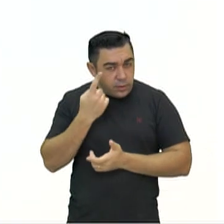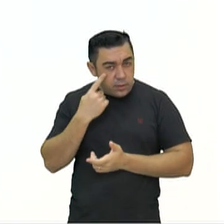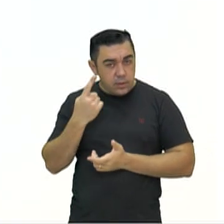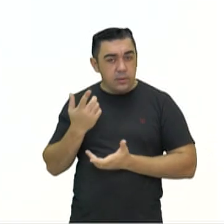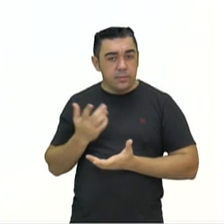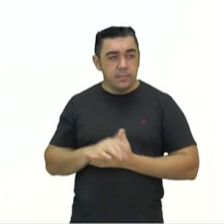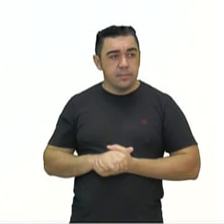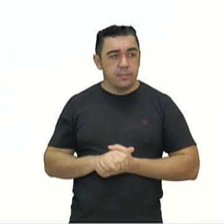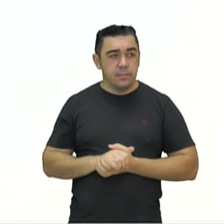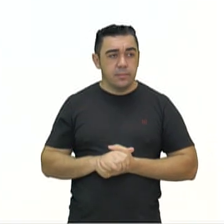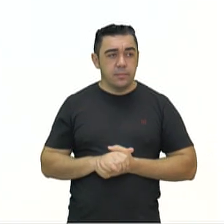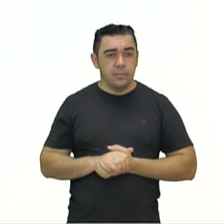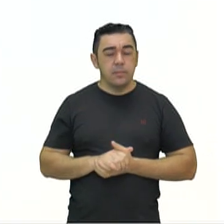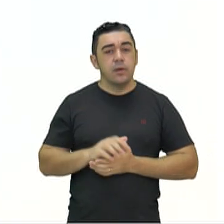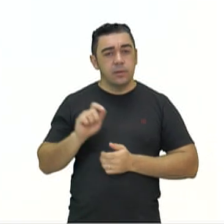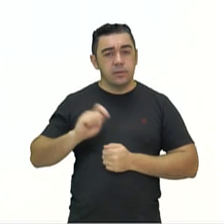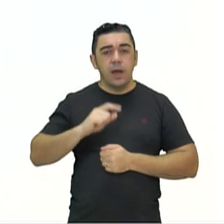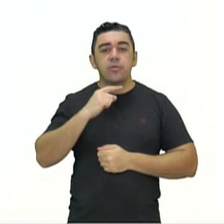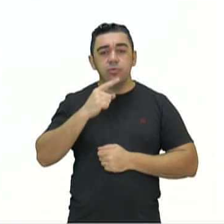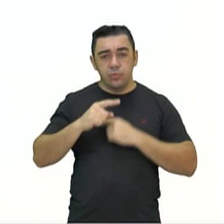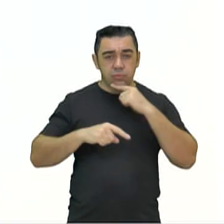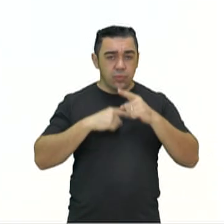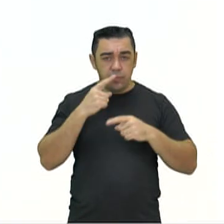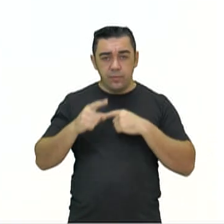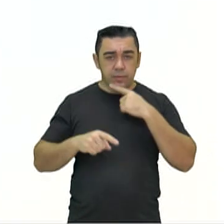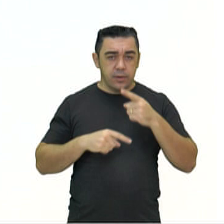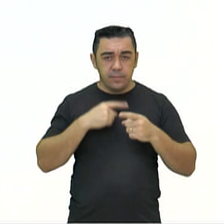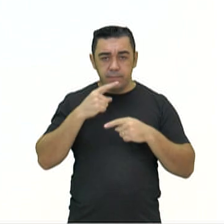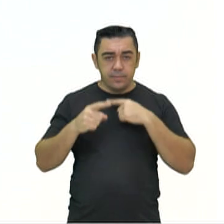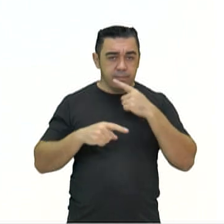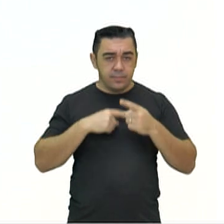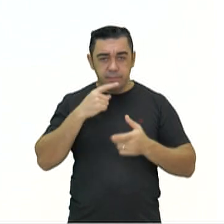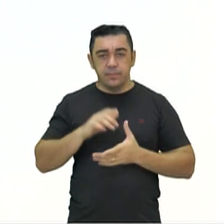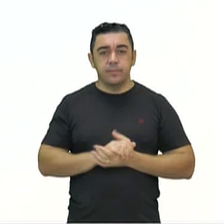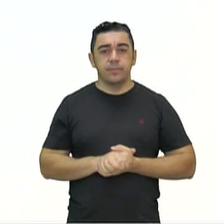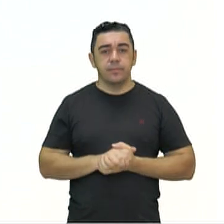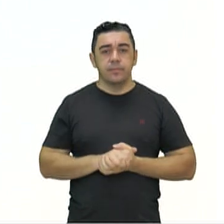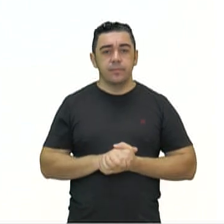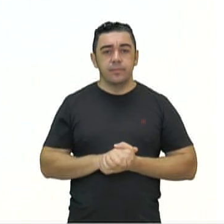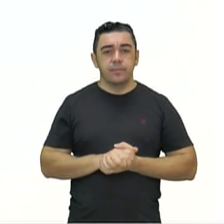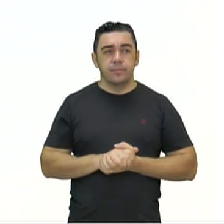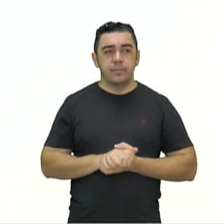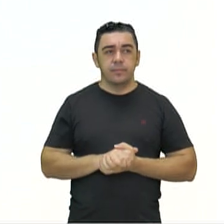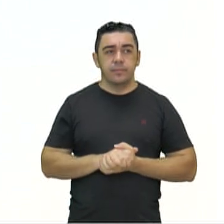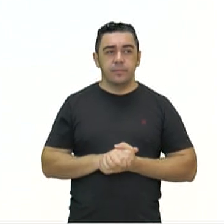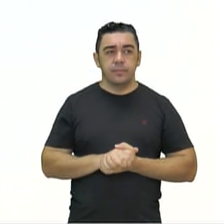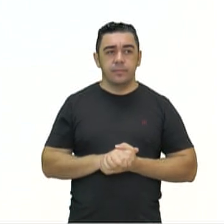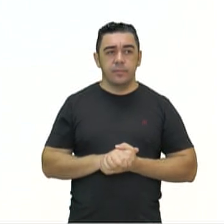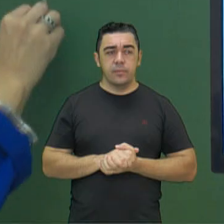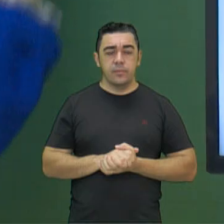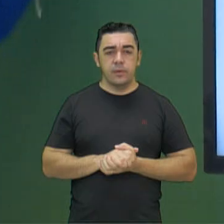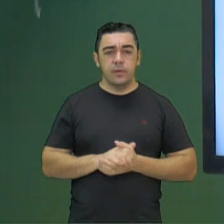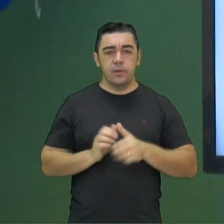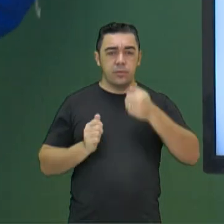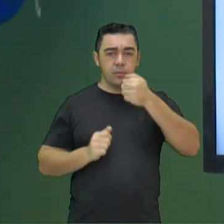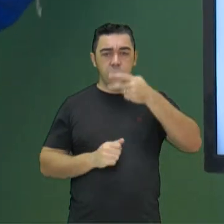podem ficar dúvidas, né? Então, raiz quadrada de 12, como é que a gente resolve? Fatoro o 12,